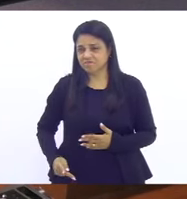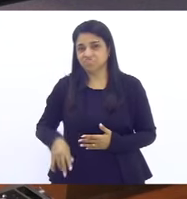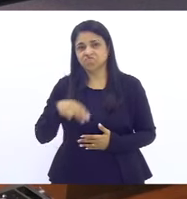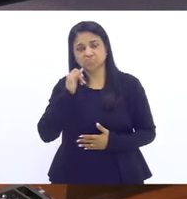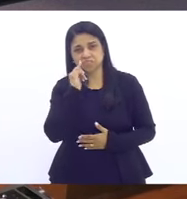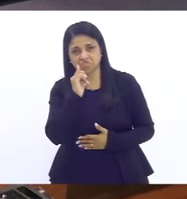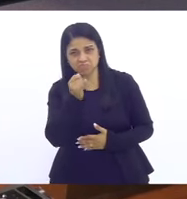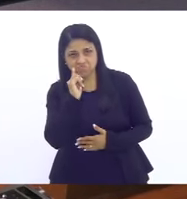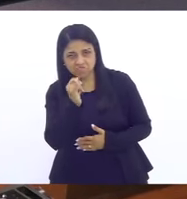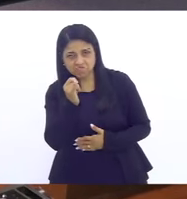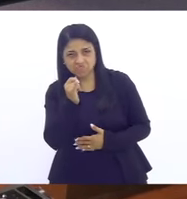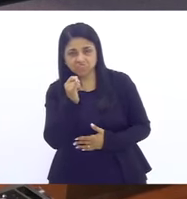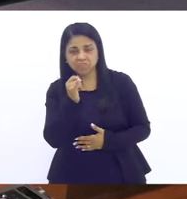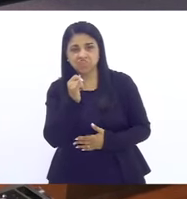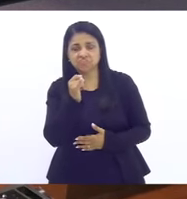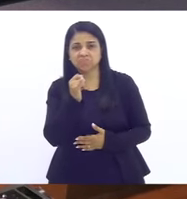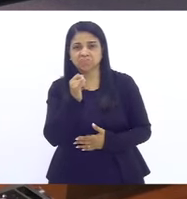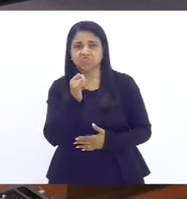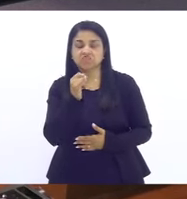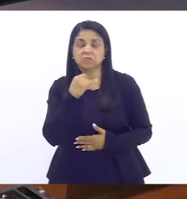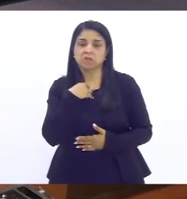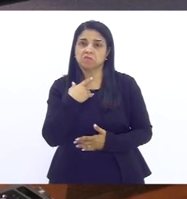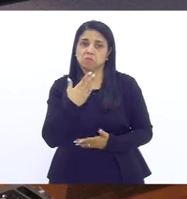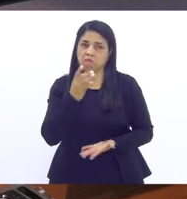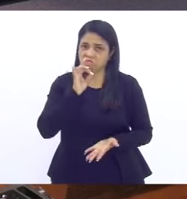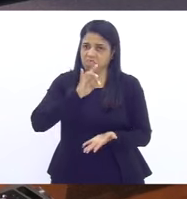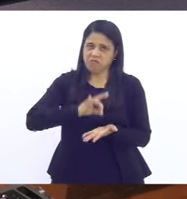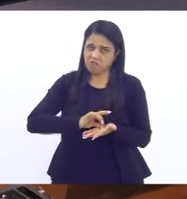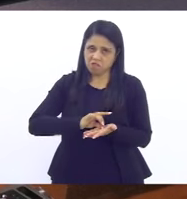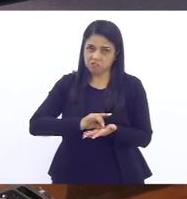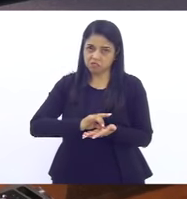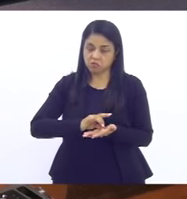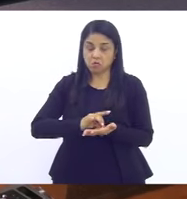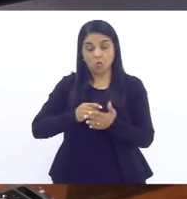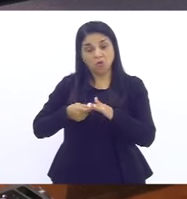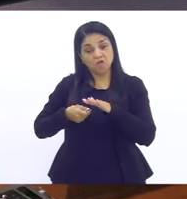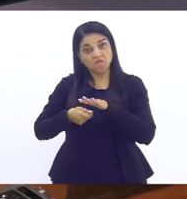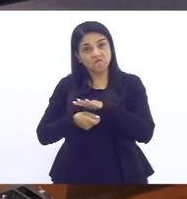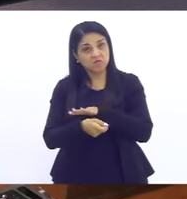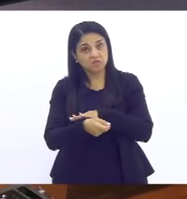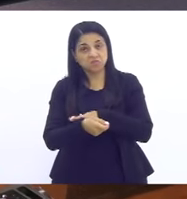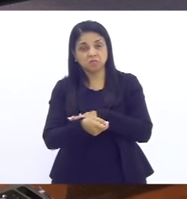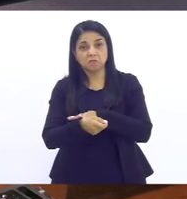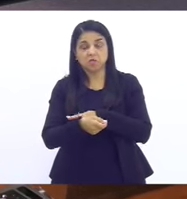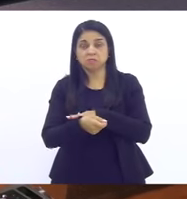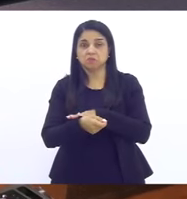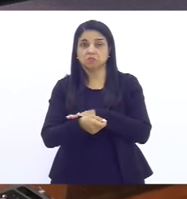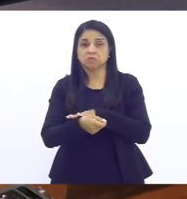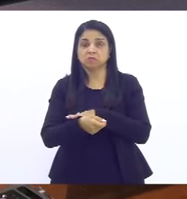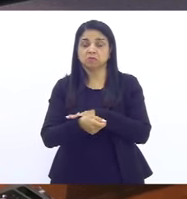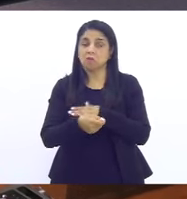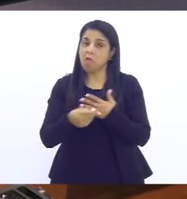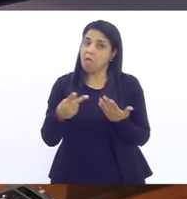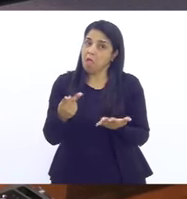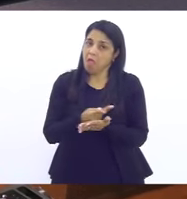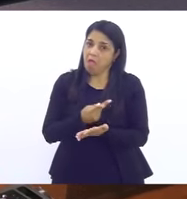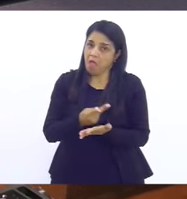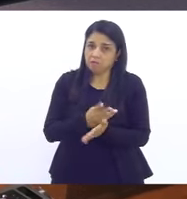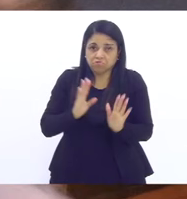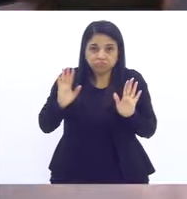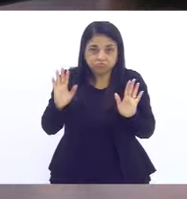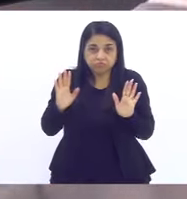relatou aqui são inverídicos, em verdade, ou investimentos estão sendo feitos de forma errônea, de forma